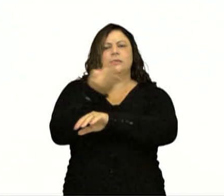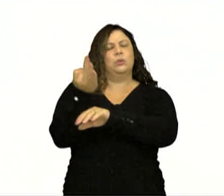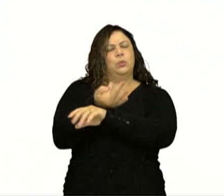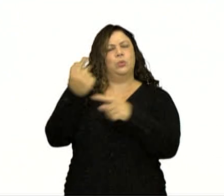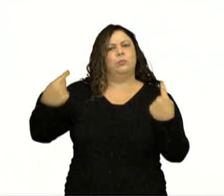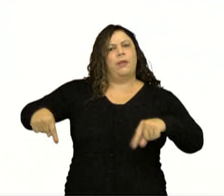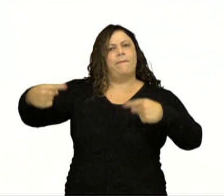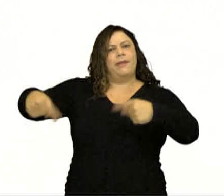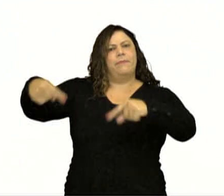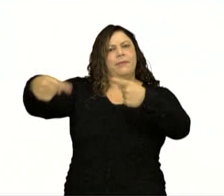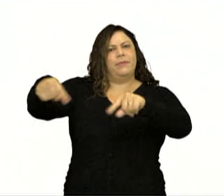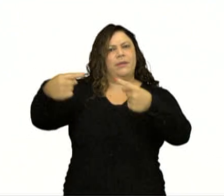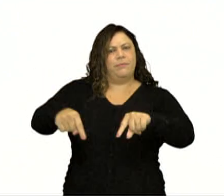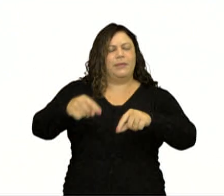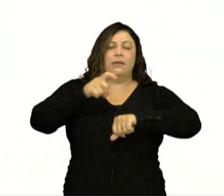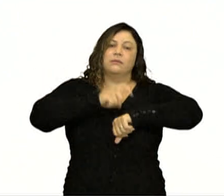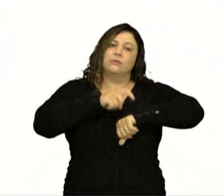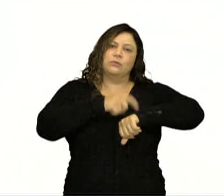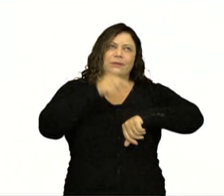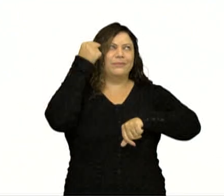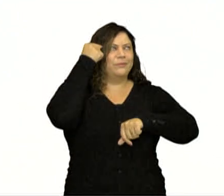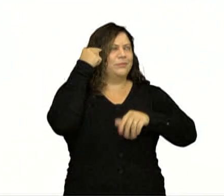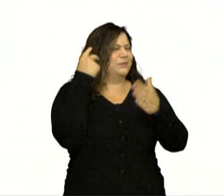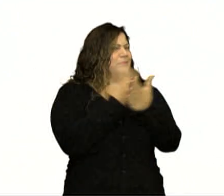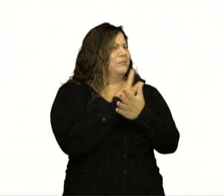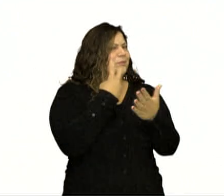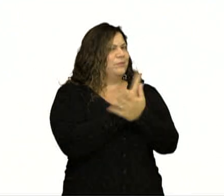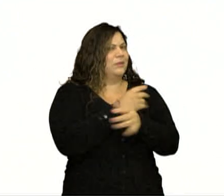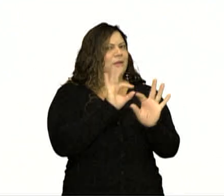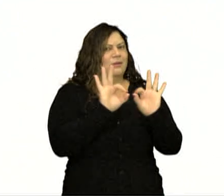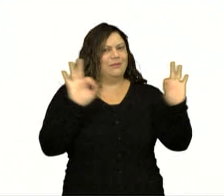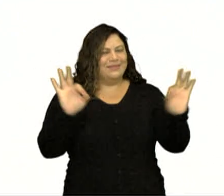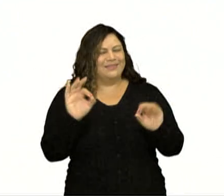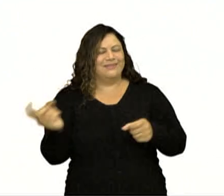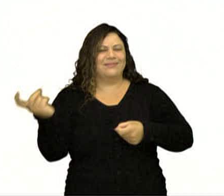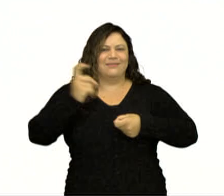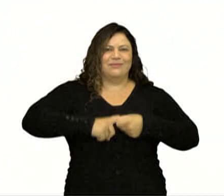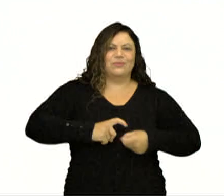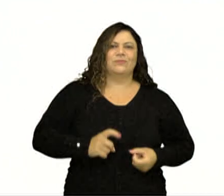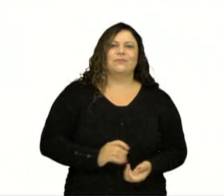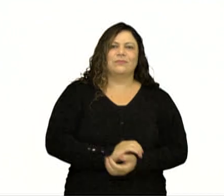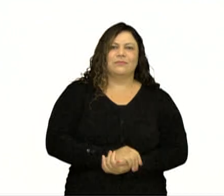do regime. Vocês têm um tempinho para pensar no erro dessa frase e eu já retorno.